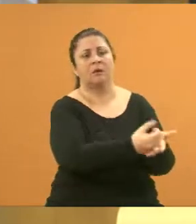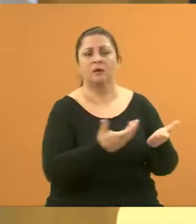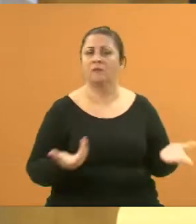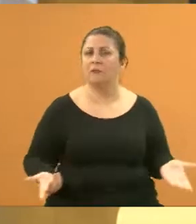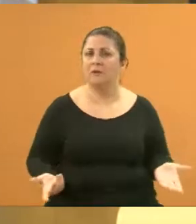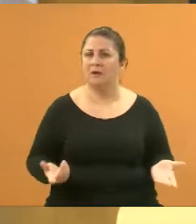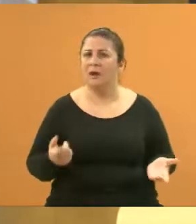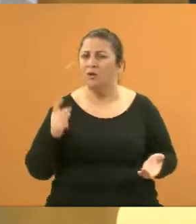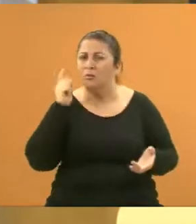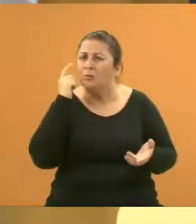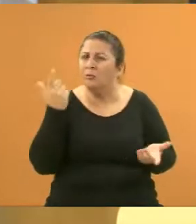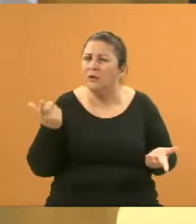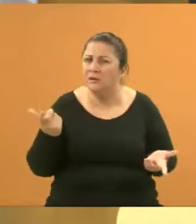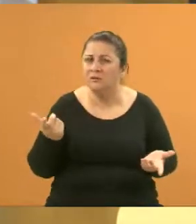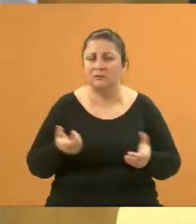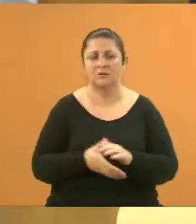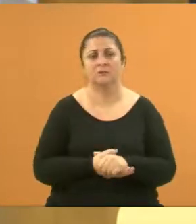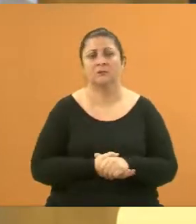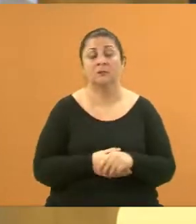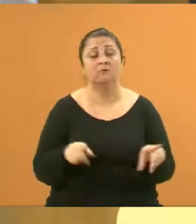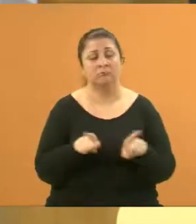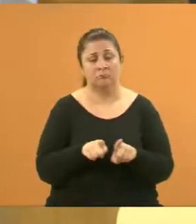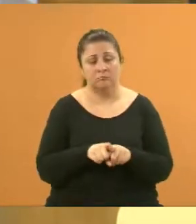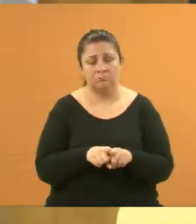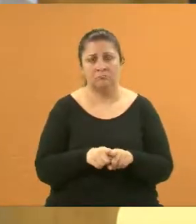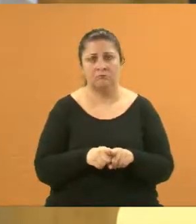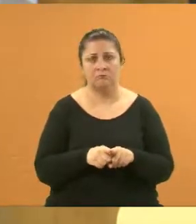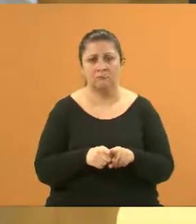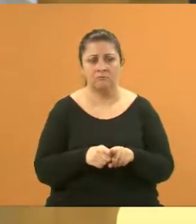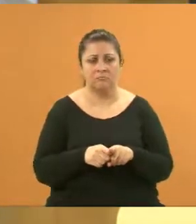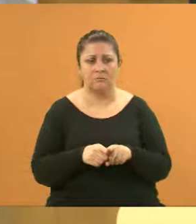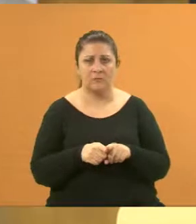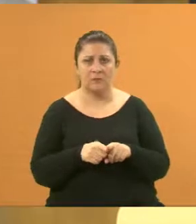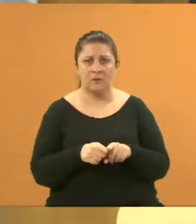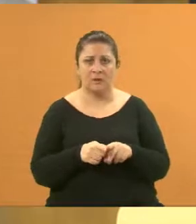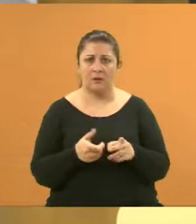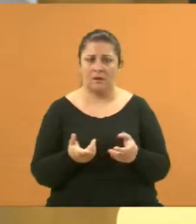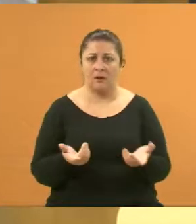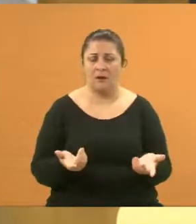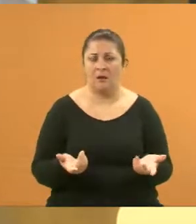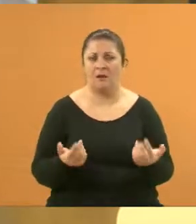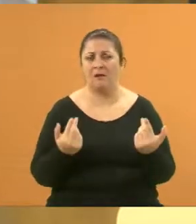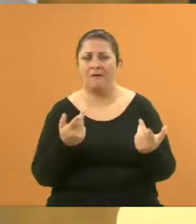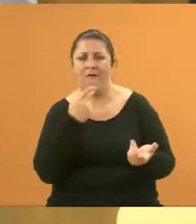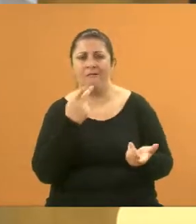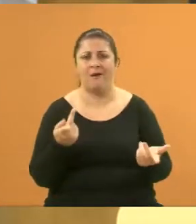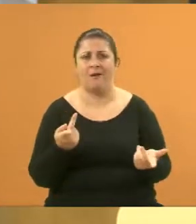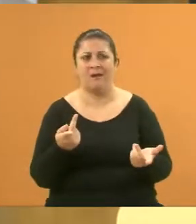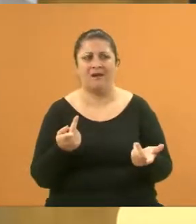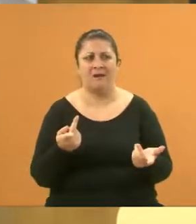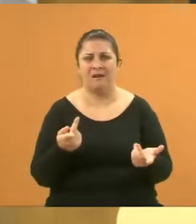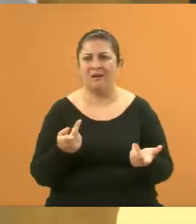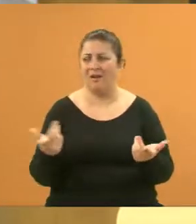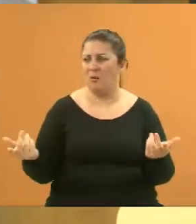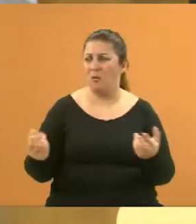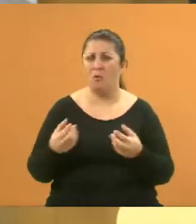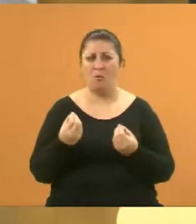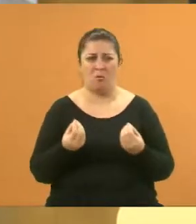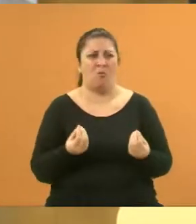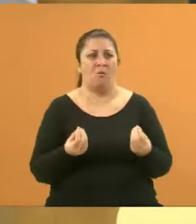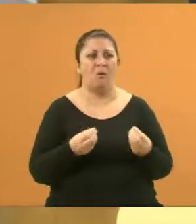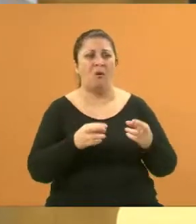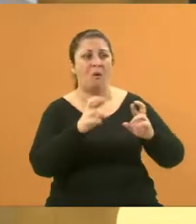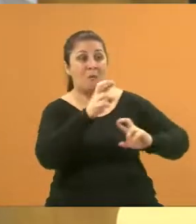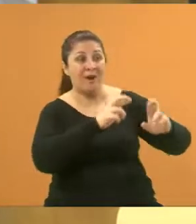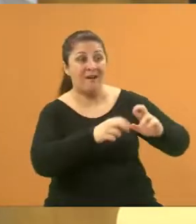está na conta. Sem dizer que você, como diz no popular, tira a moral do fiscal, que ele vai